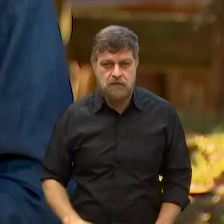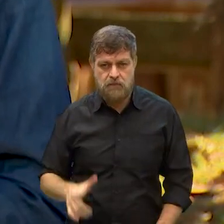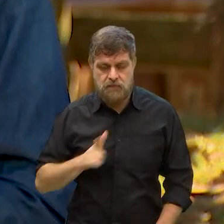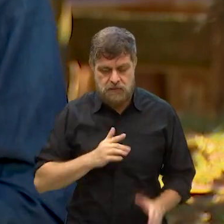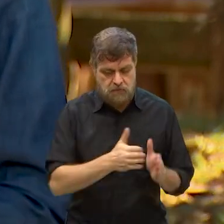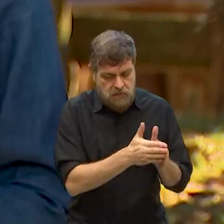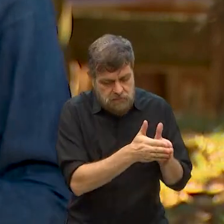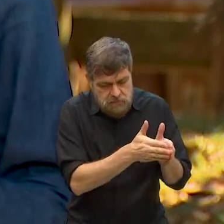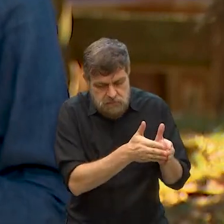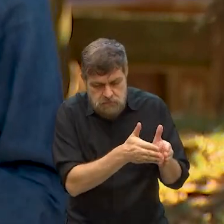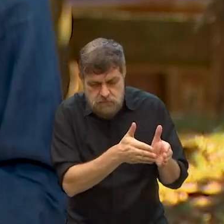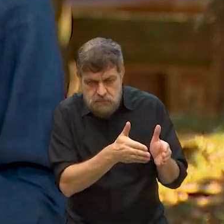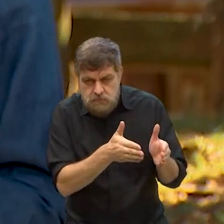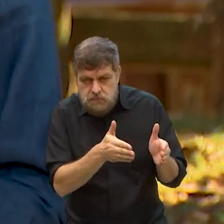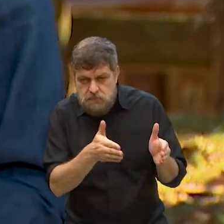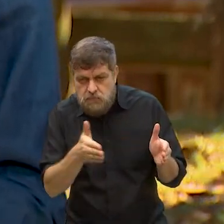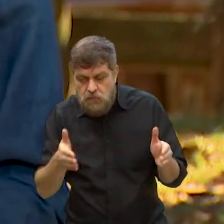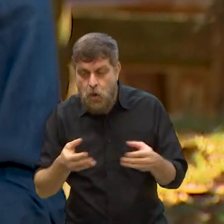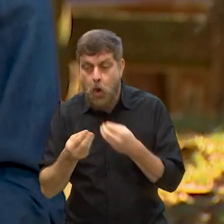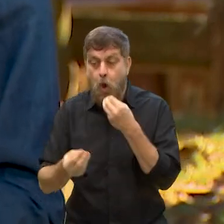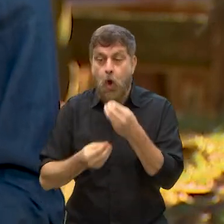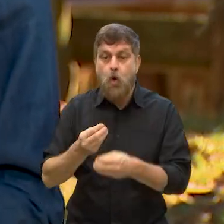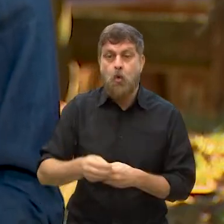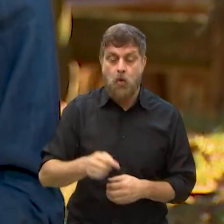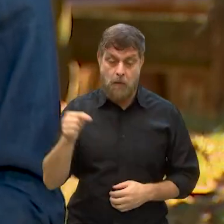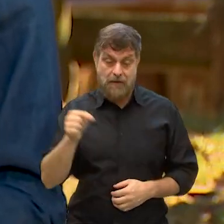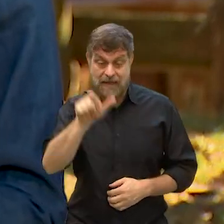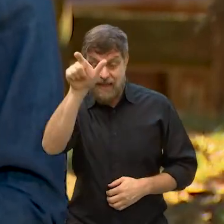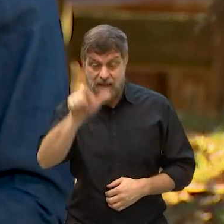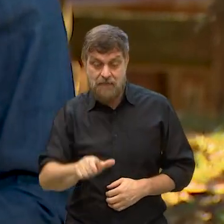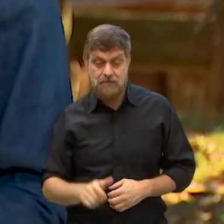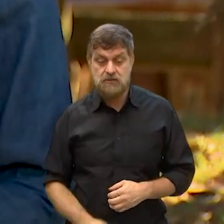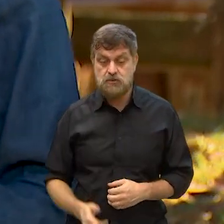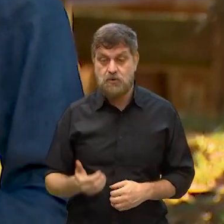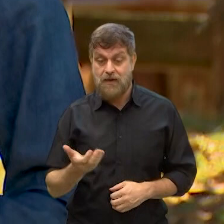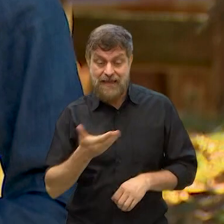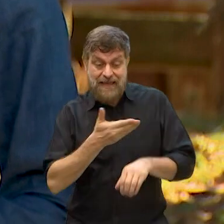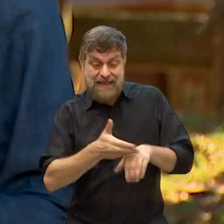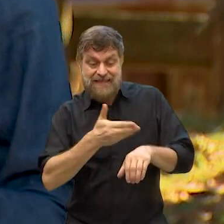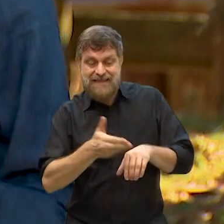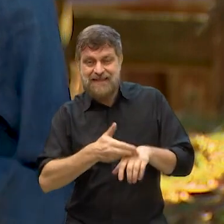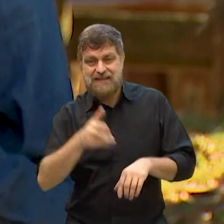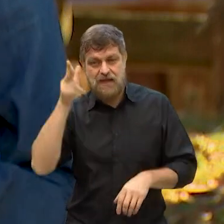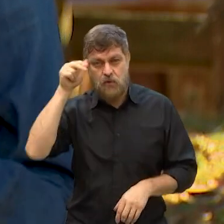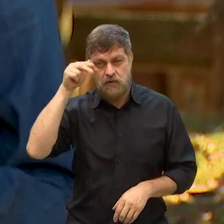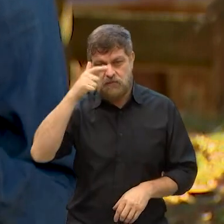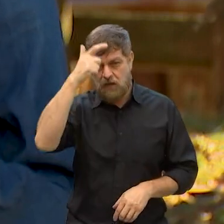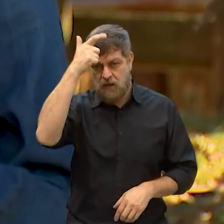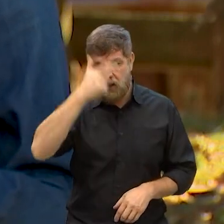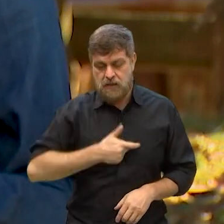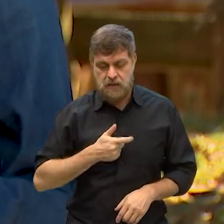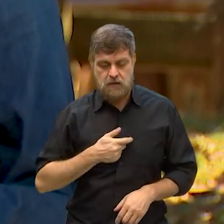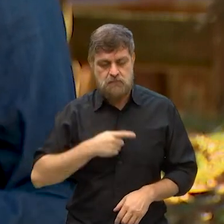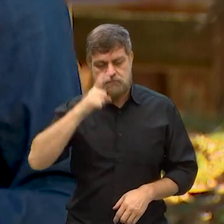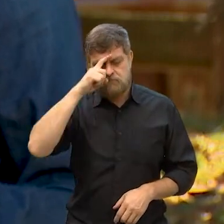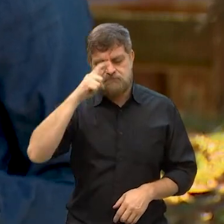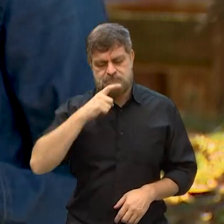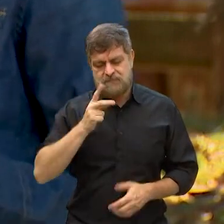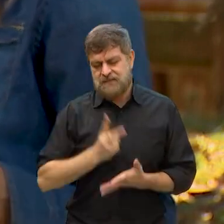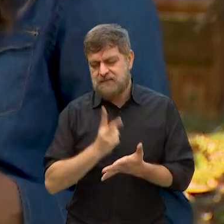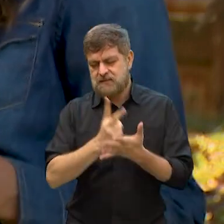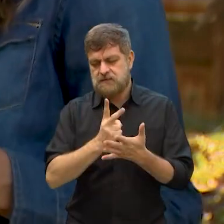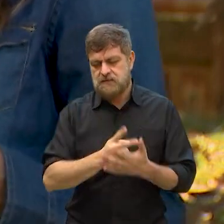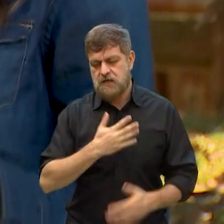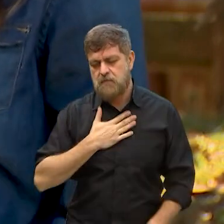né? Então, tudo vai em fase de como a pessoa vai querer o animal e tipo assim, como eu vou